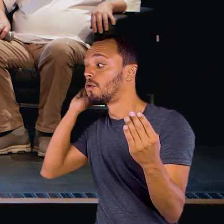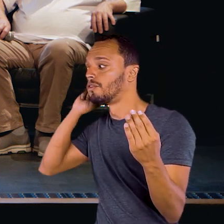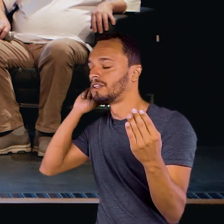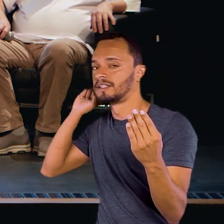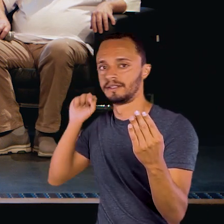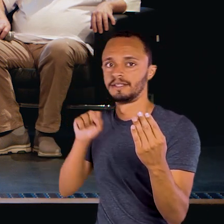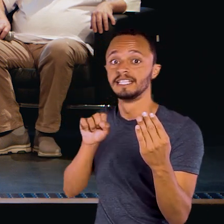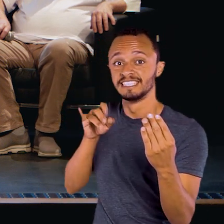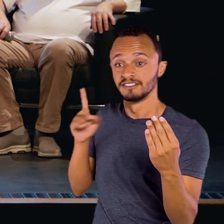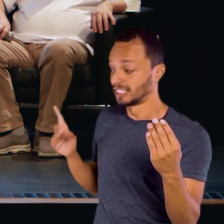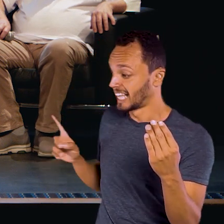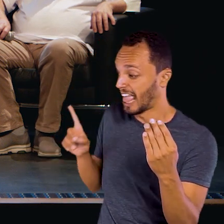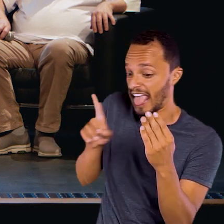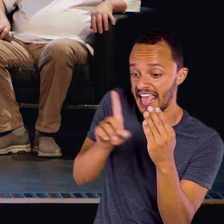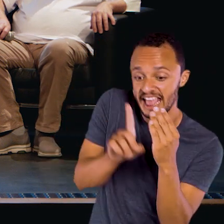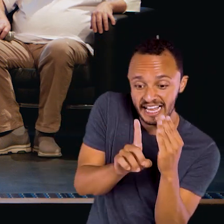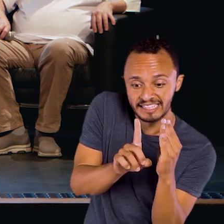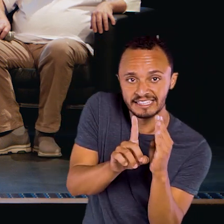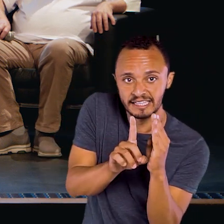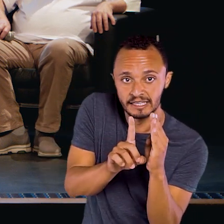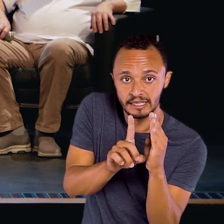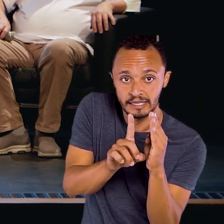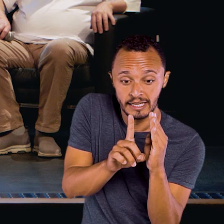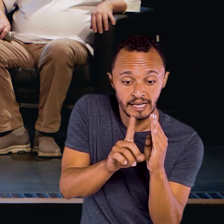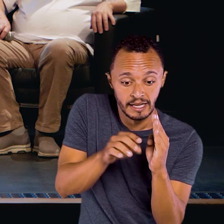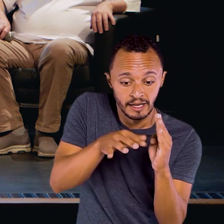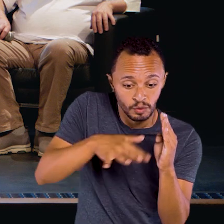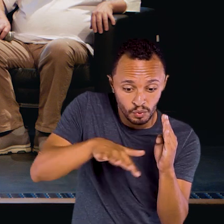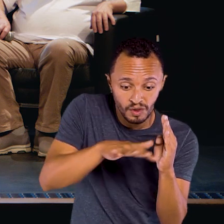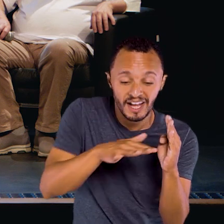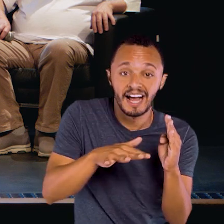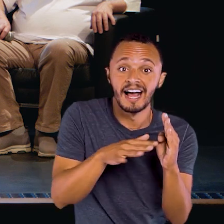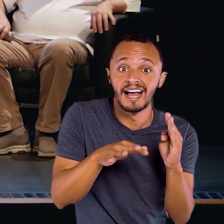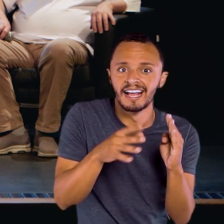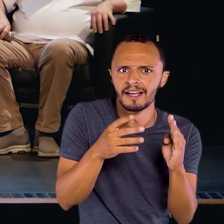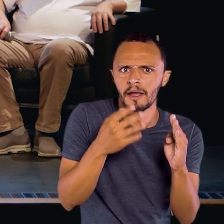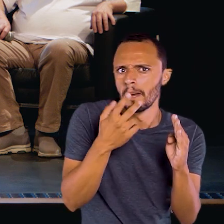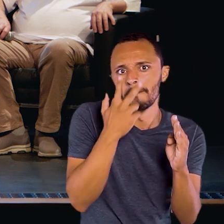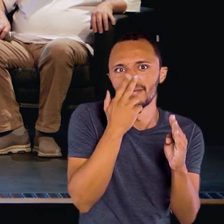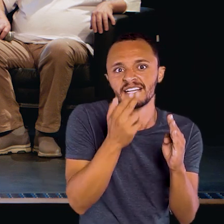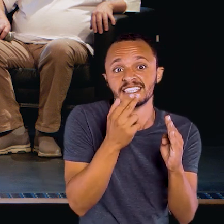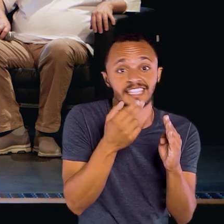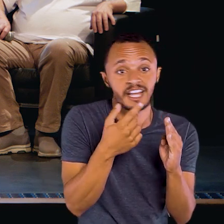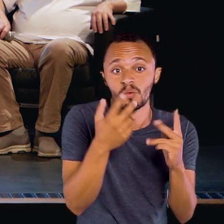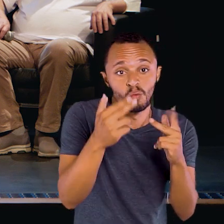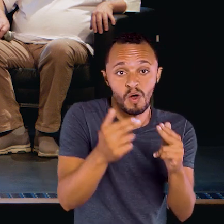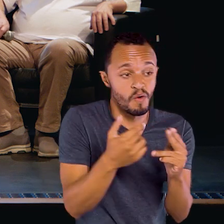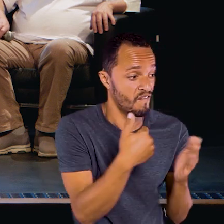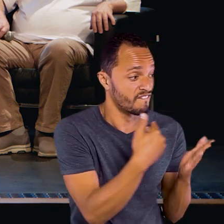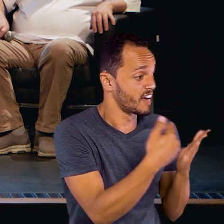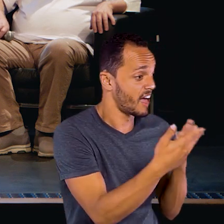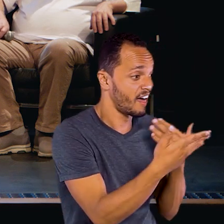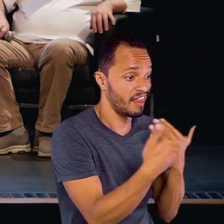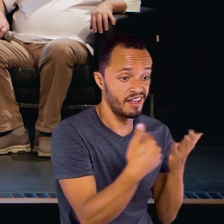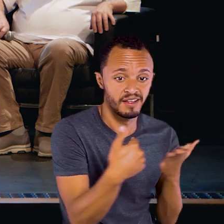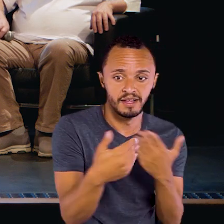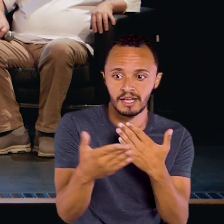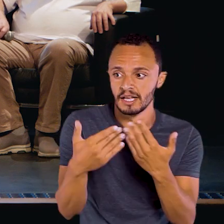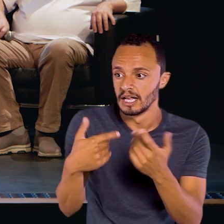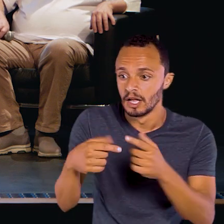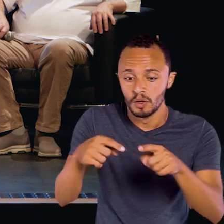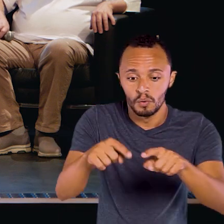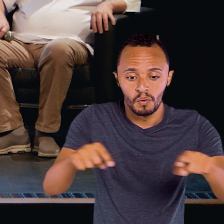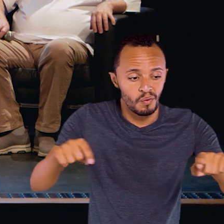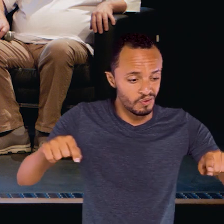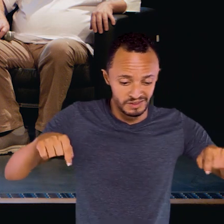casa de alguém, essa casa fala com você. Os móveis, a disposição dos cômodos, o tamanho.